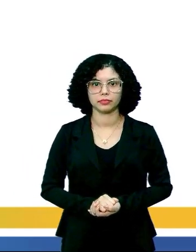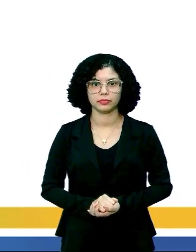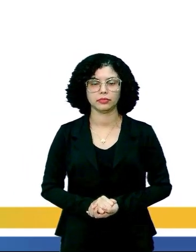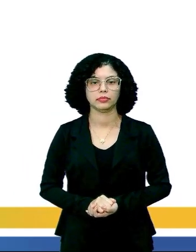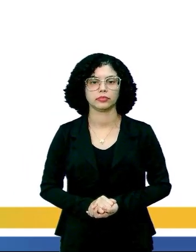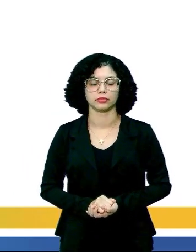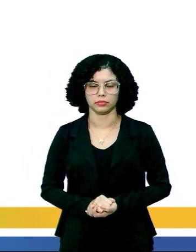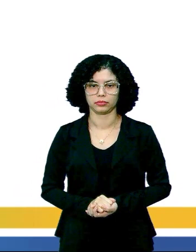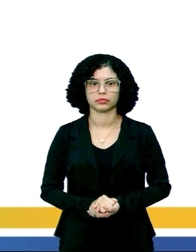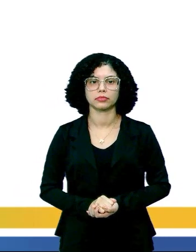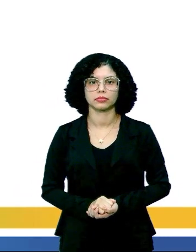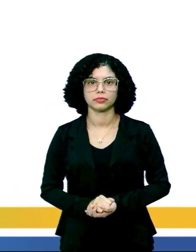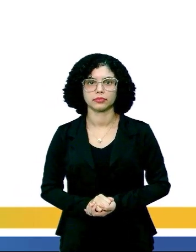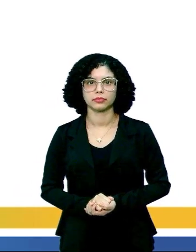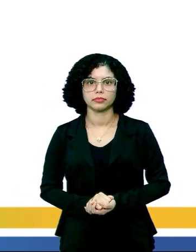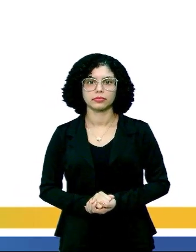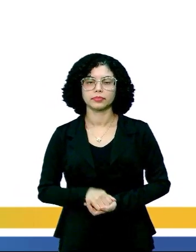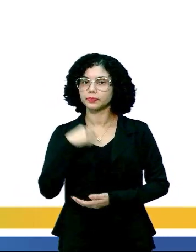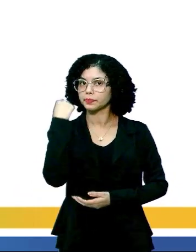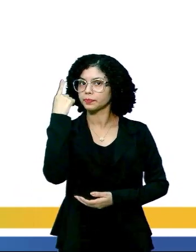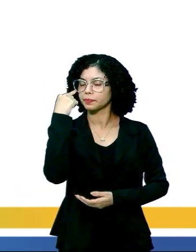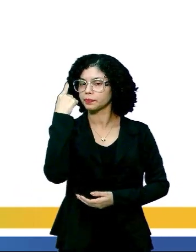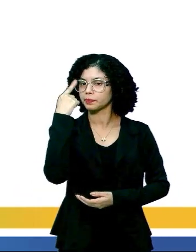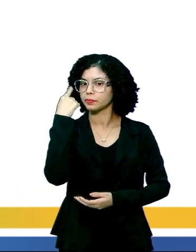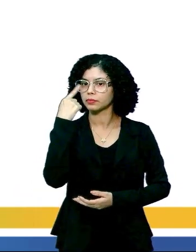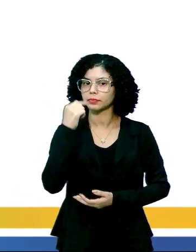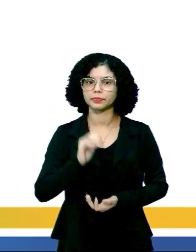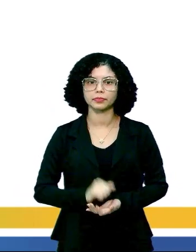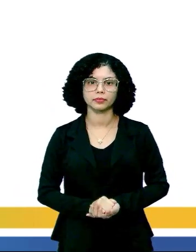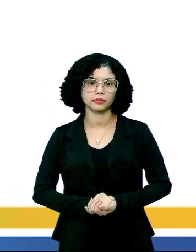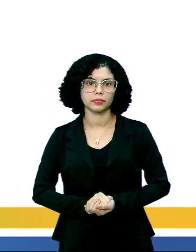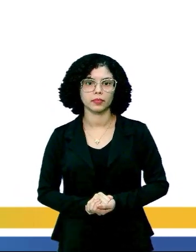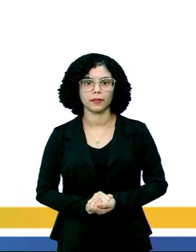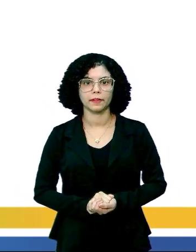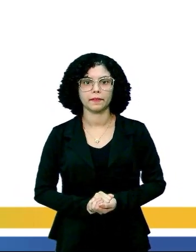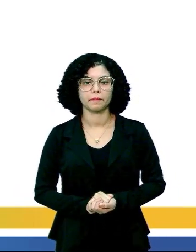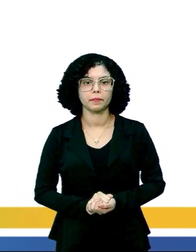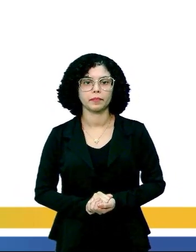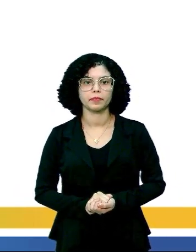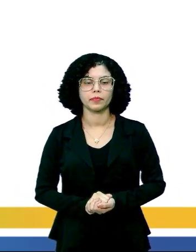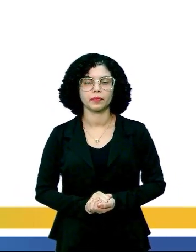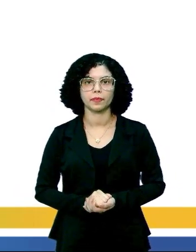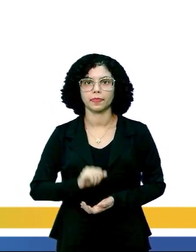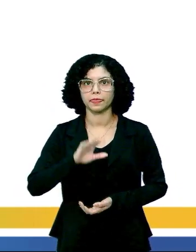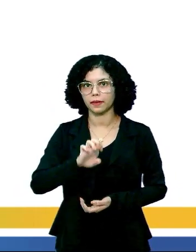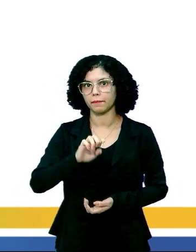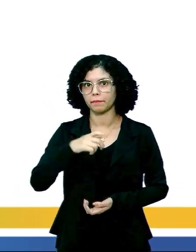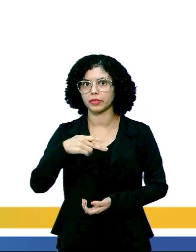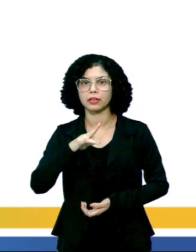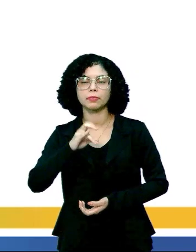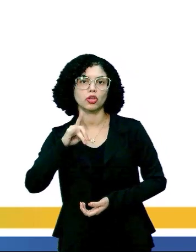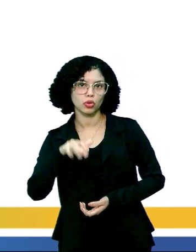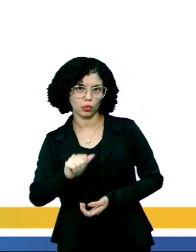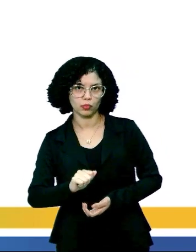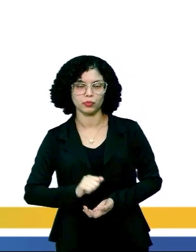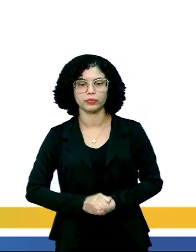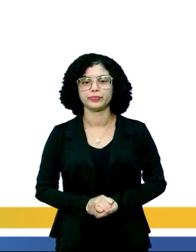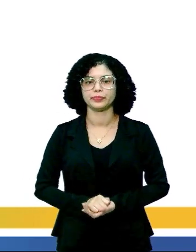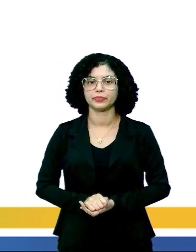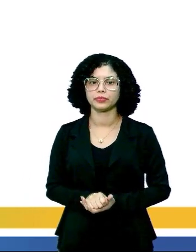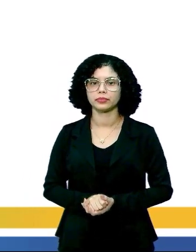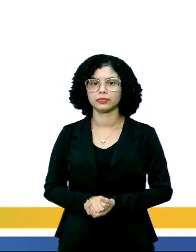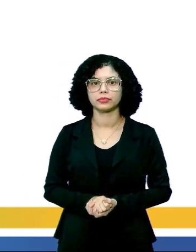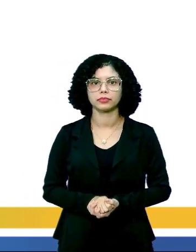Português, Portuguese. Na Espanha, Spain, é Spanish, espanhol.